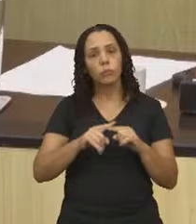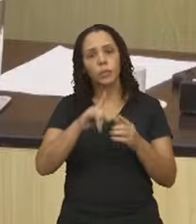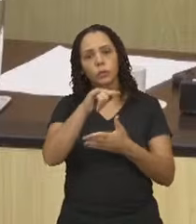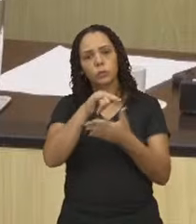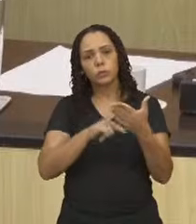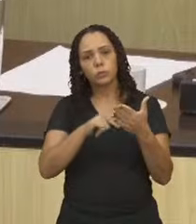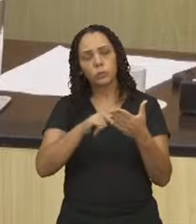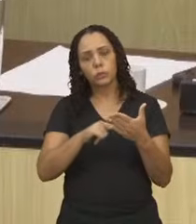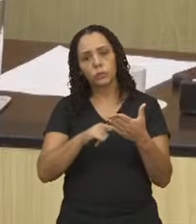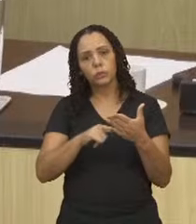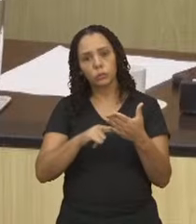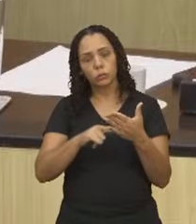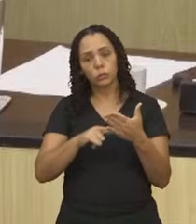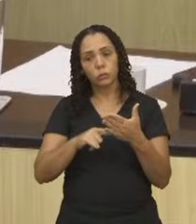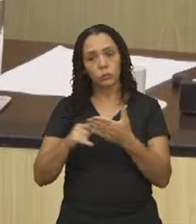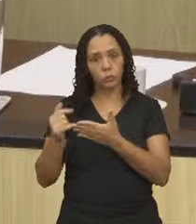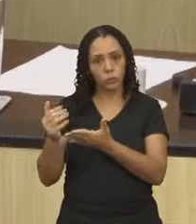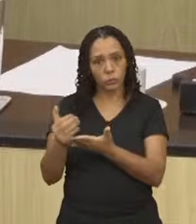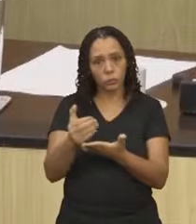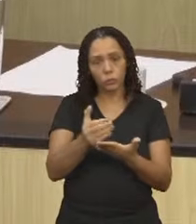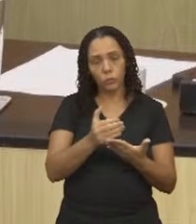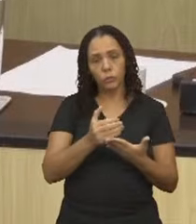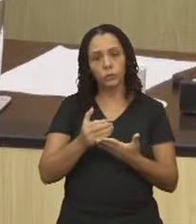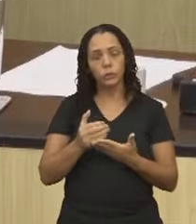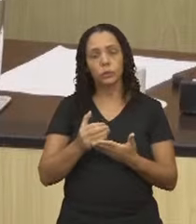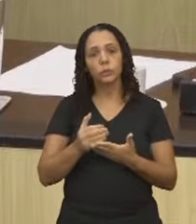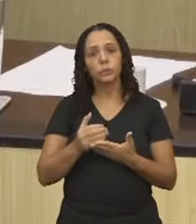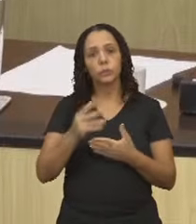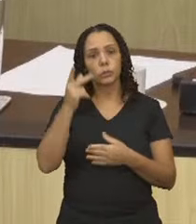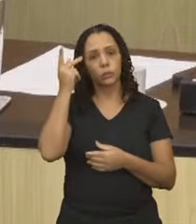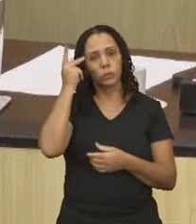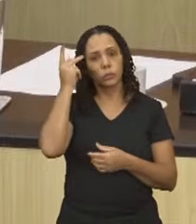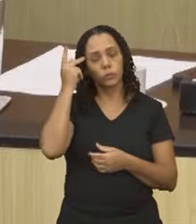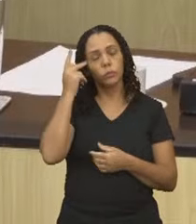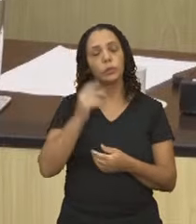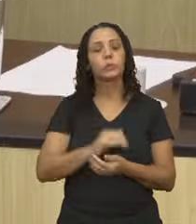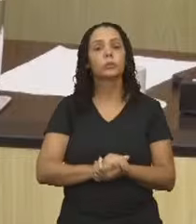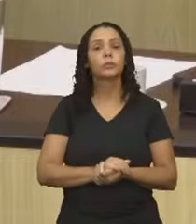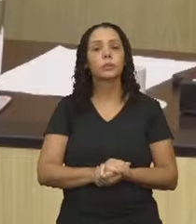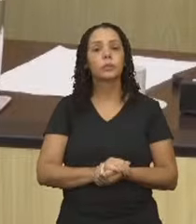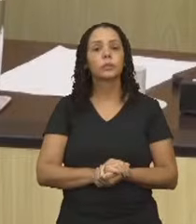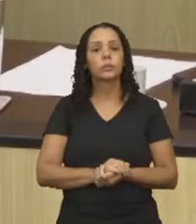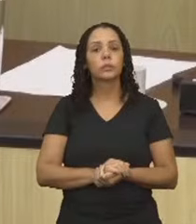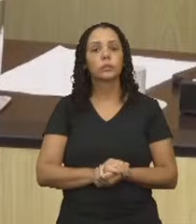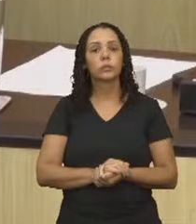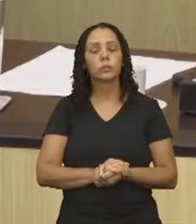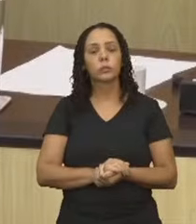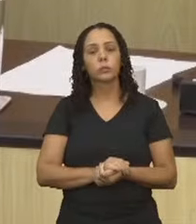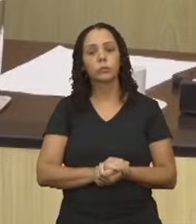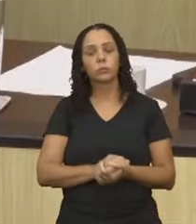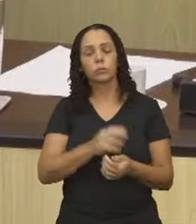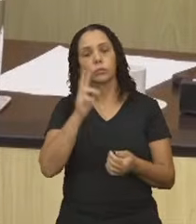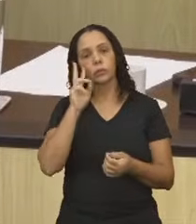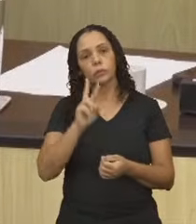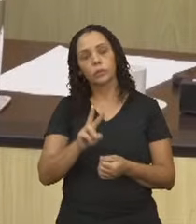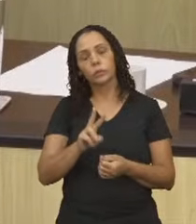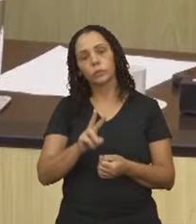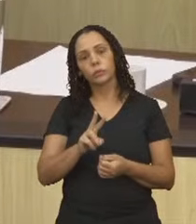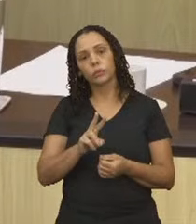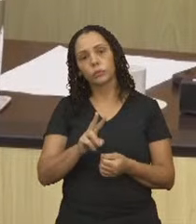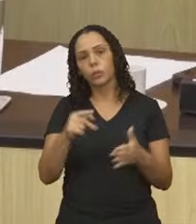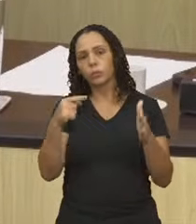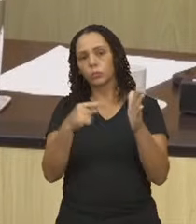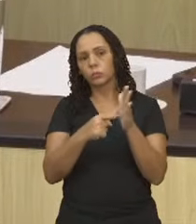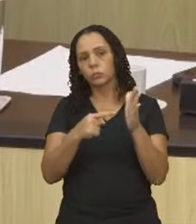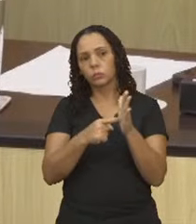do Instituto Geográfico e Cartográfico do Estado de São Paulo, IGC, com relação à constatação da situação levantada